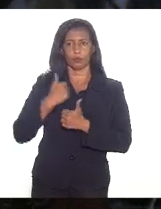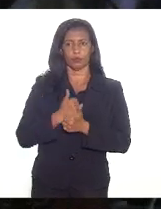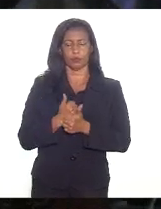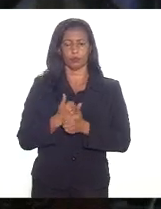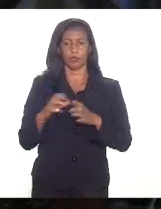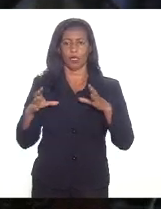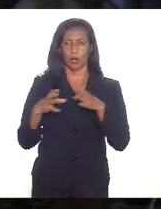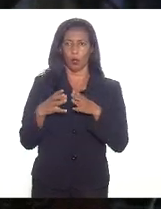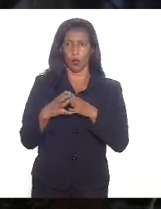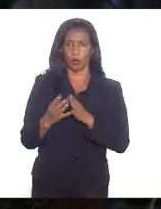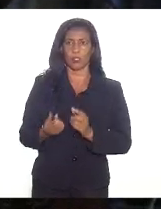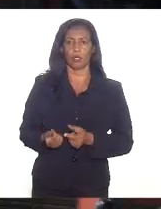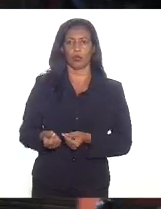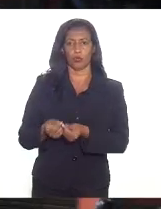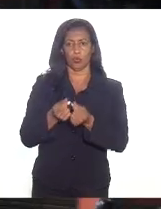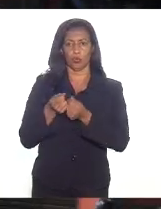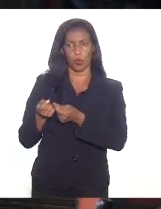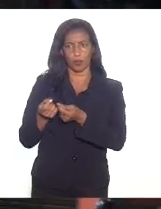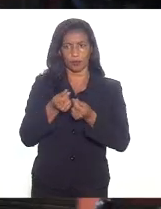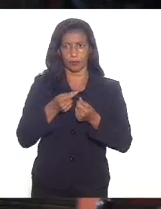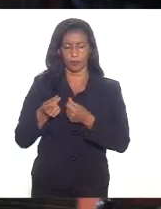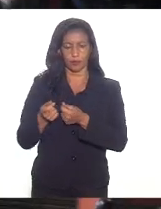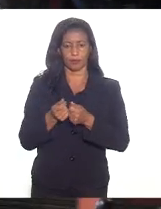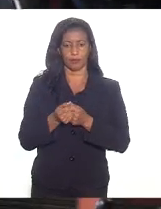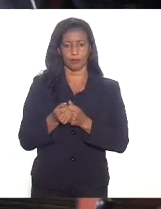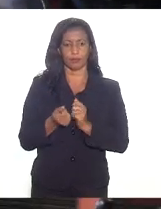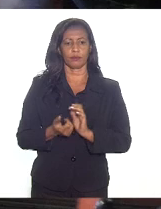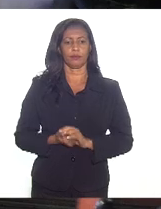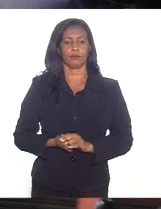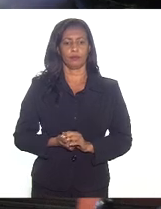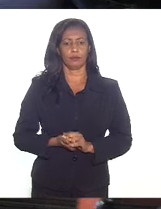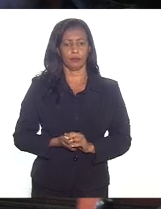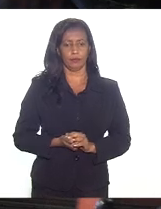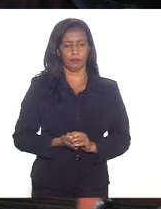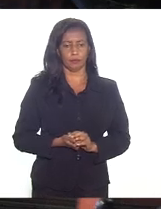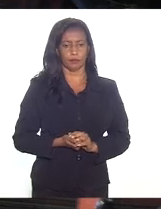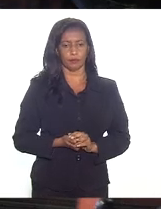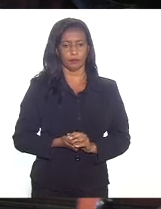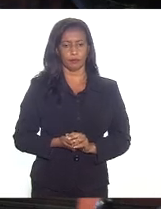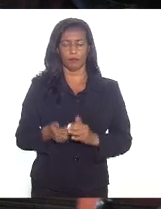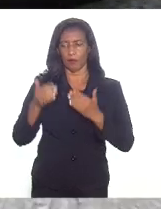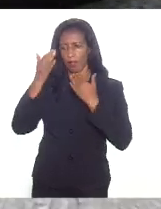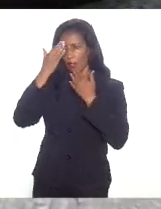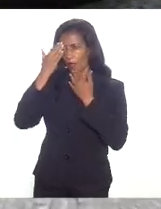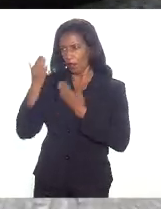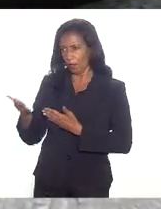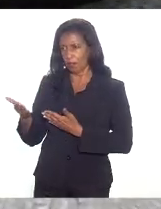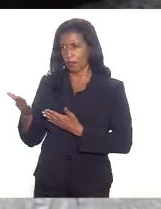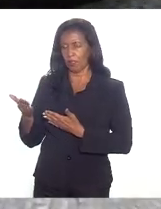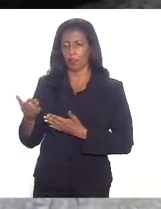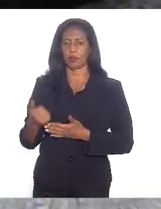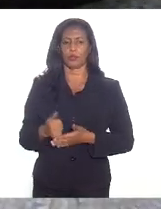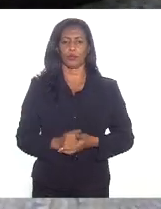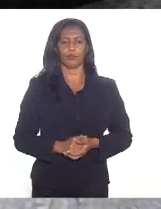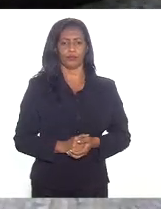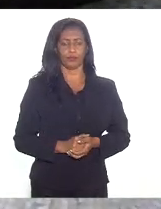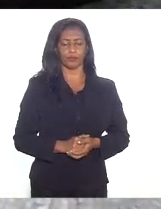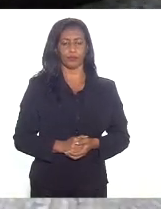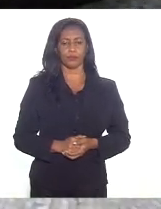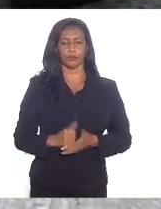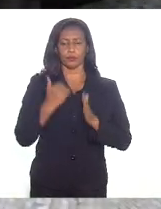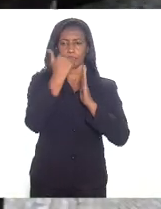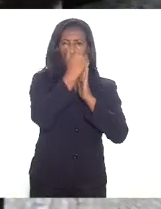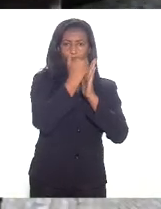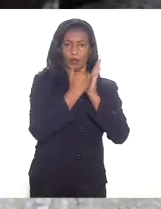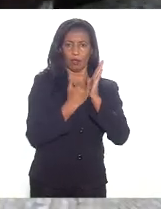tarde, deputado Carlos Augusto. Agradecendo a designação do deputado Márcio Pacheco, que me precedia na ordem